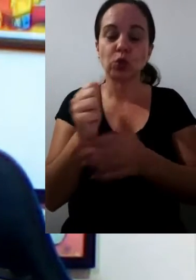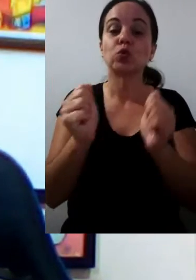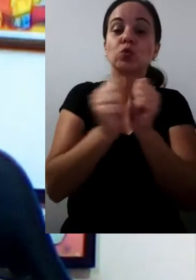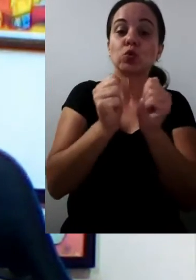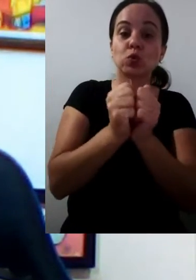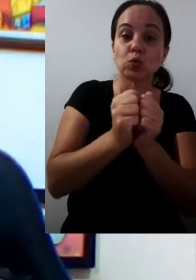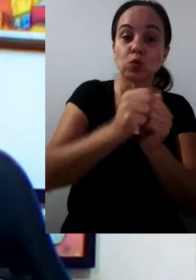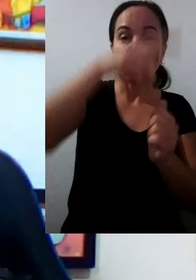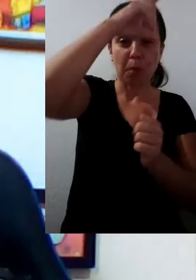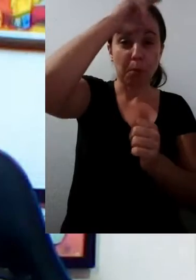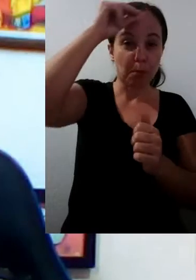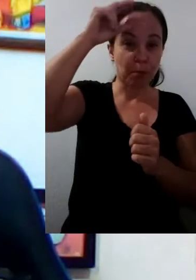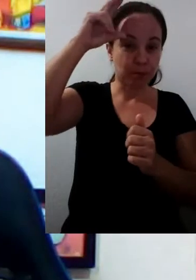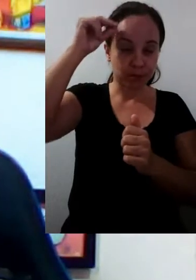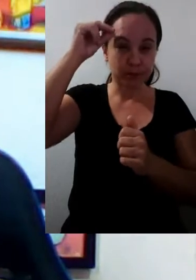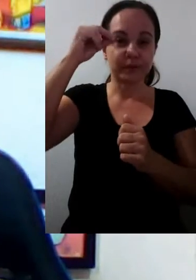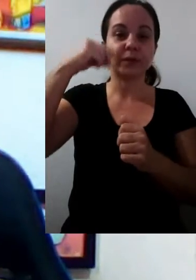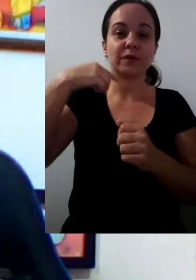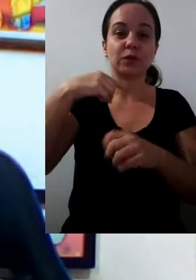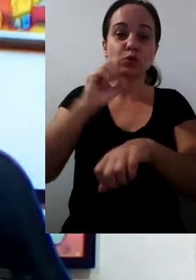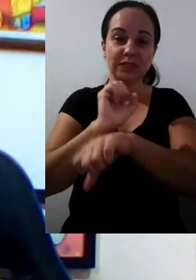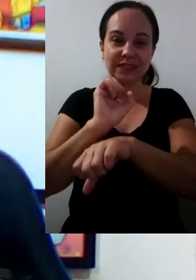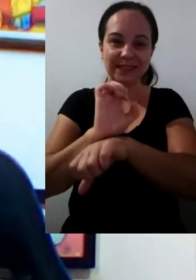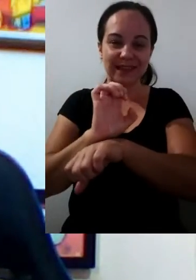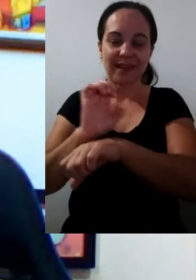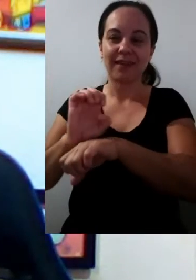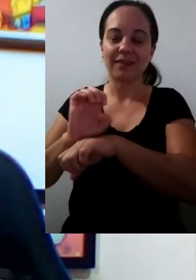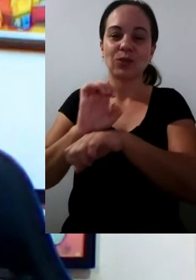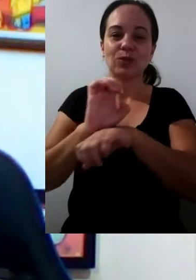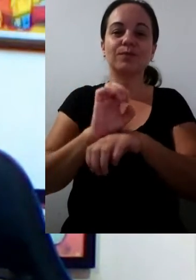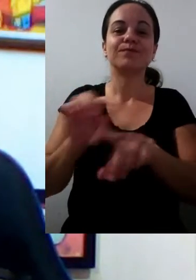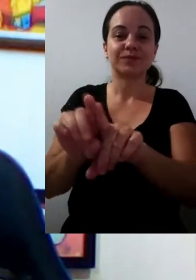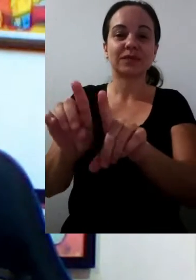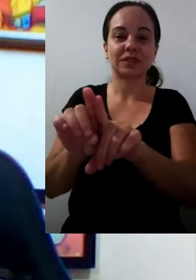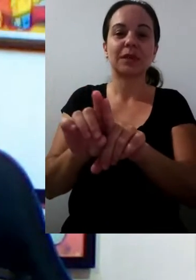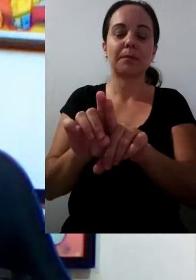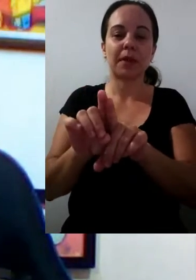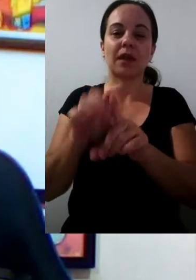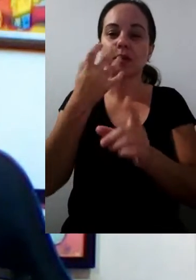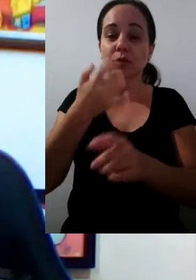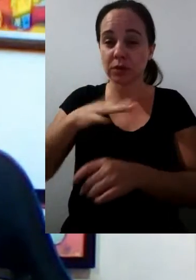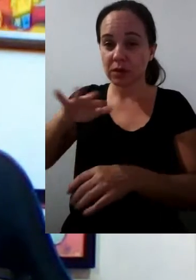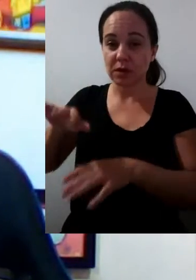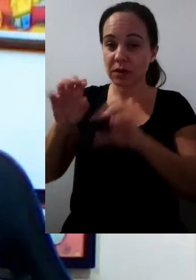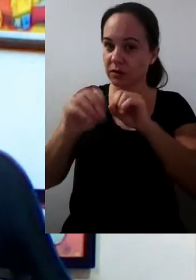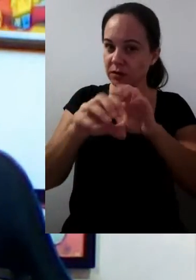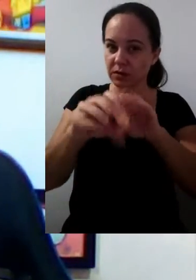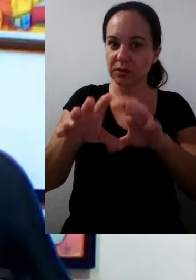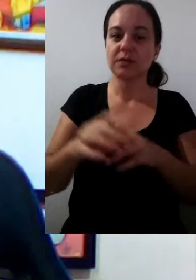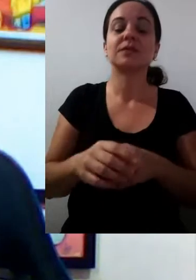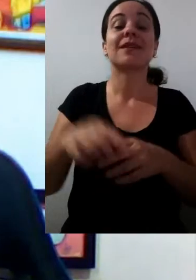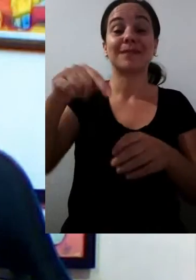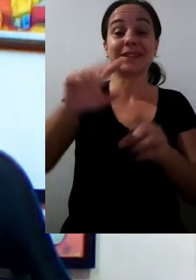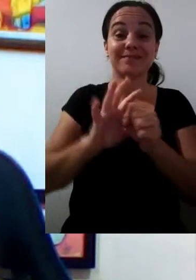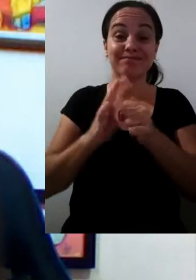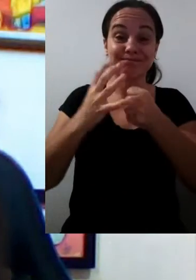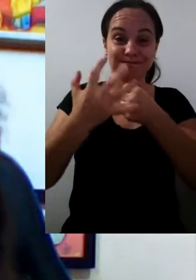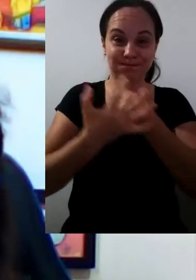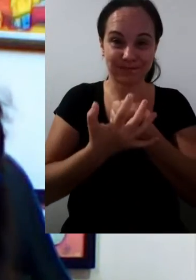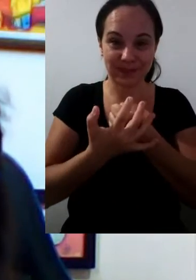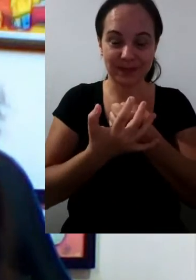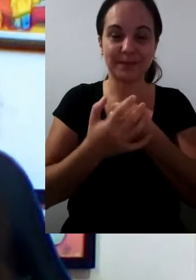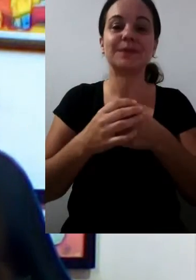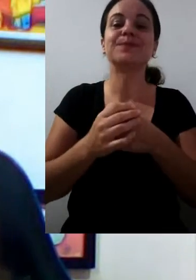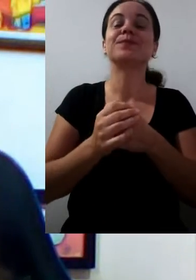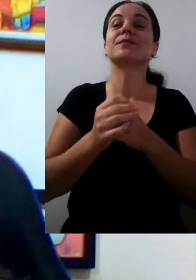em disciplinas do ensino infantil e fundamental. No entanto, devido à pandemia, os trabalhos foram desenvolvidos junto aos cursos técnicos